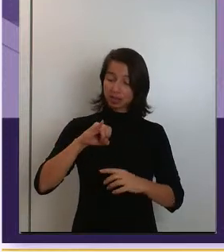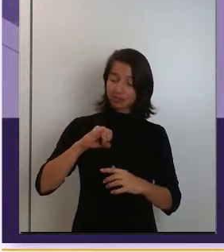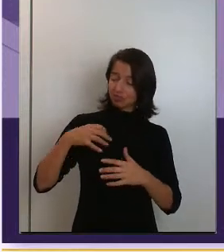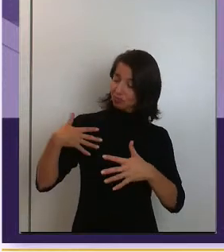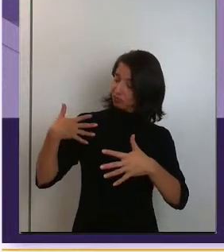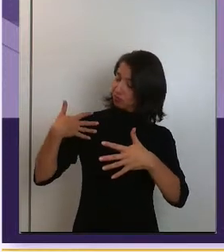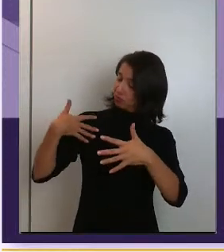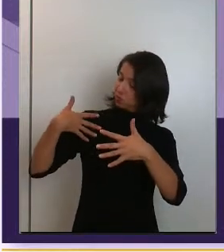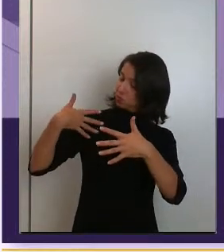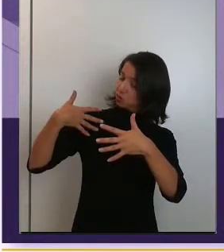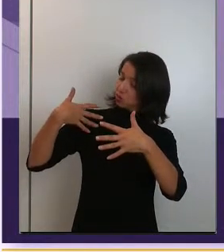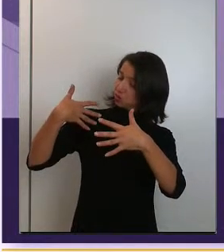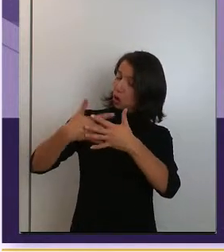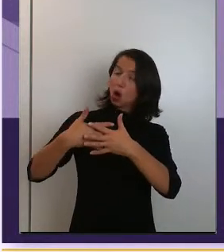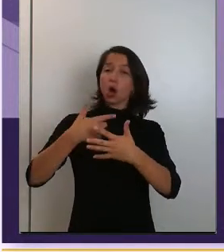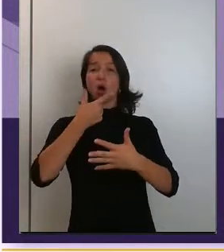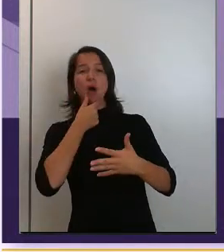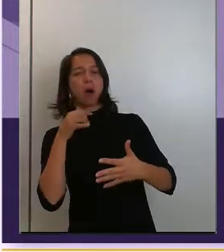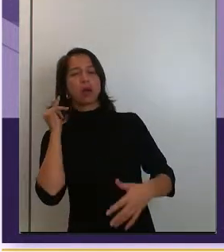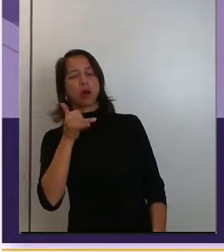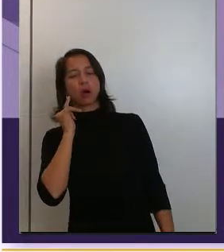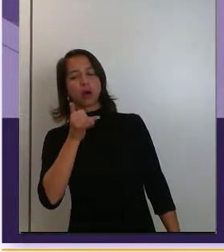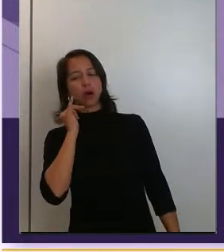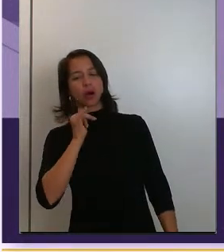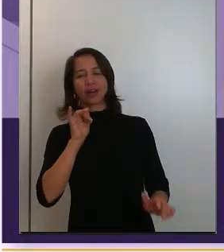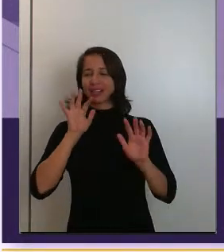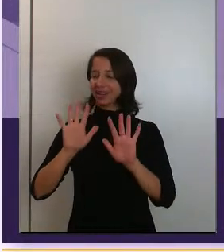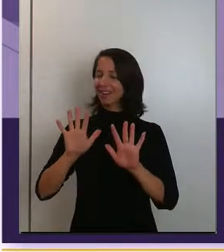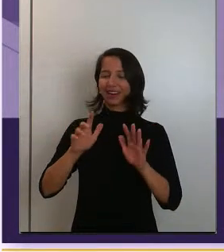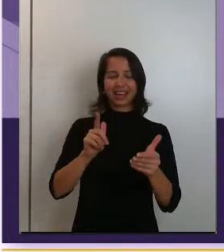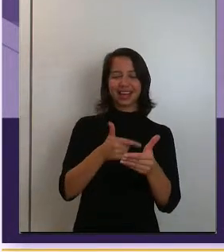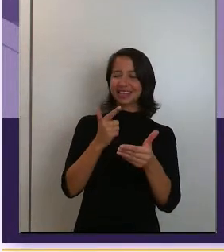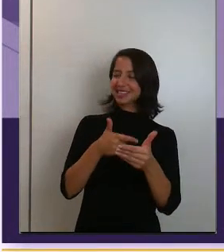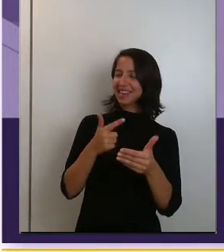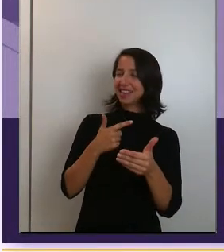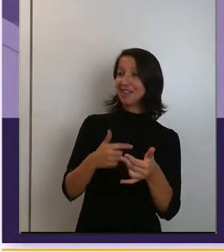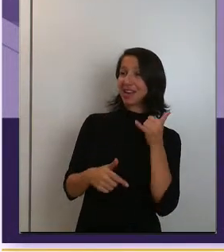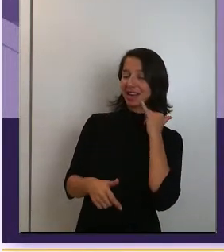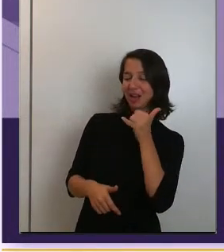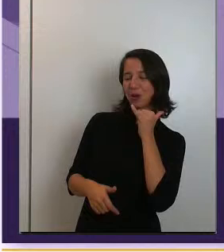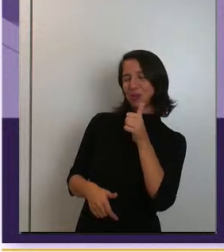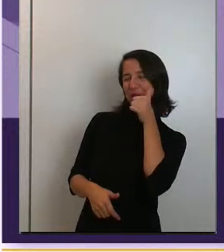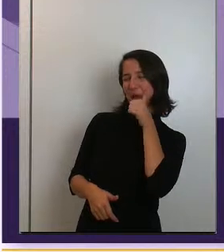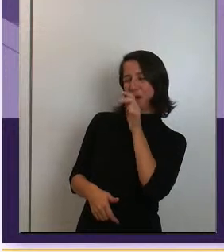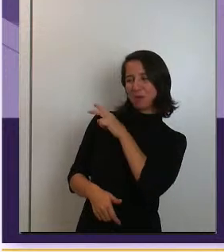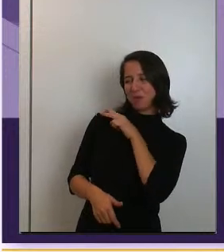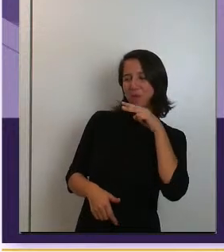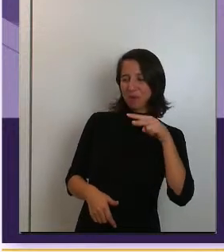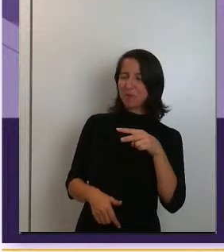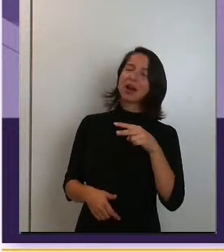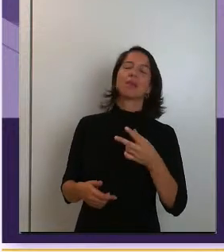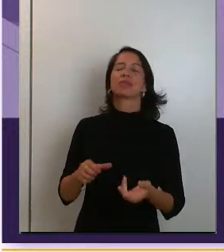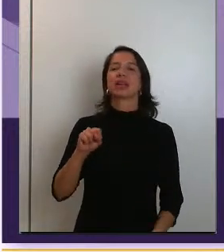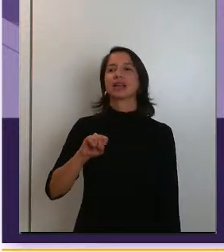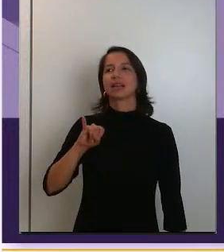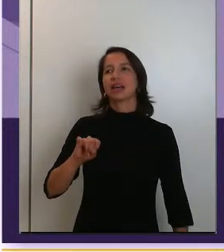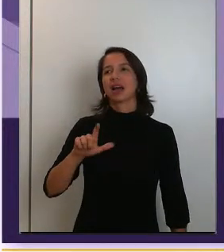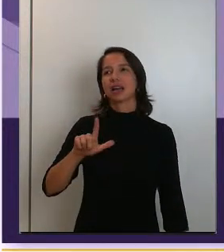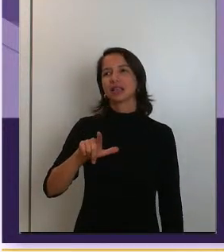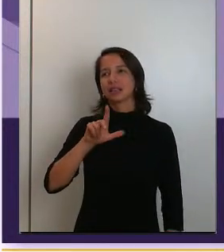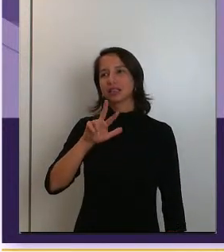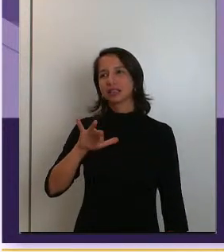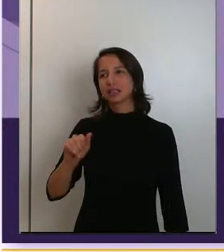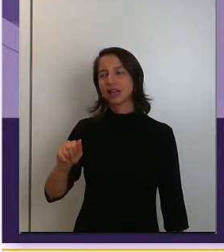esse processo histórico ele é contado sob as lentes das mulheres. E a Silvia Federici ela vem argumentando que o trabalho doméstico